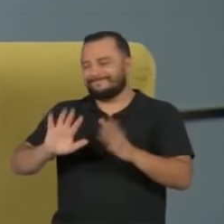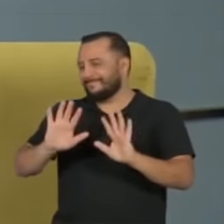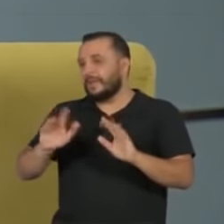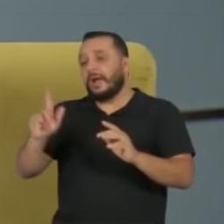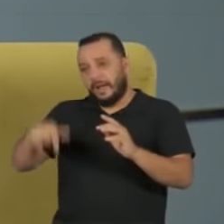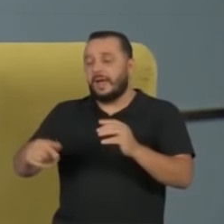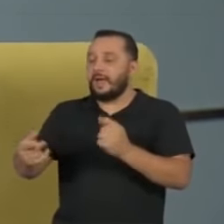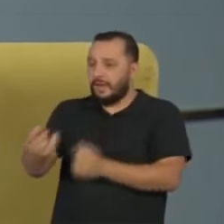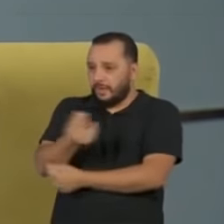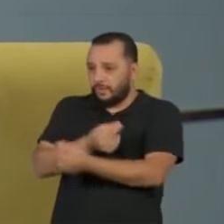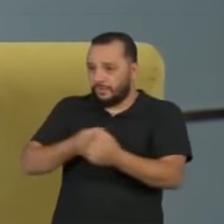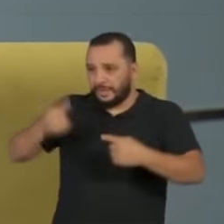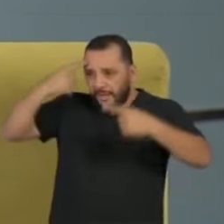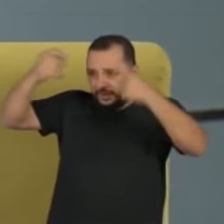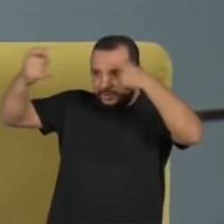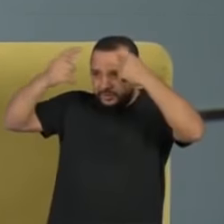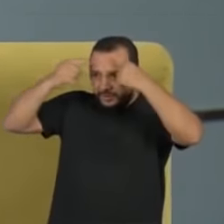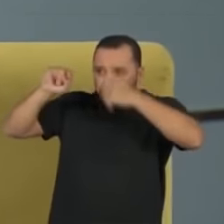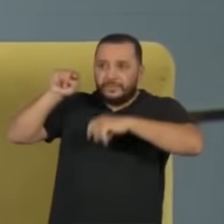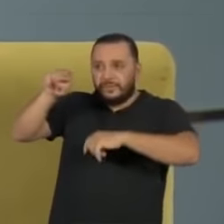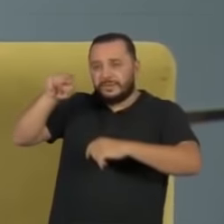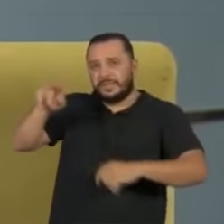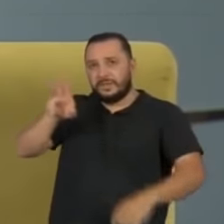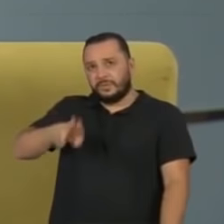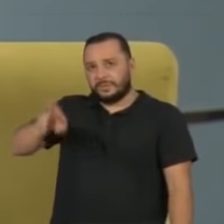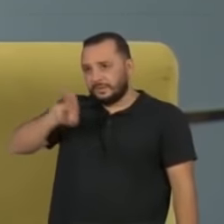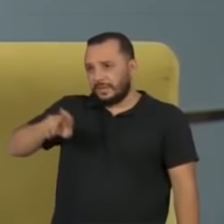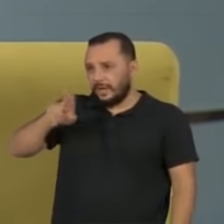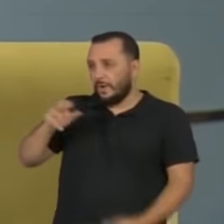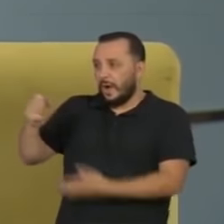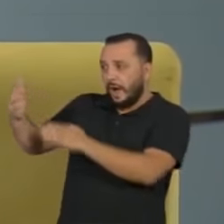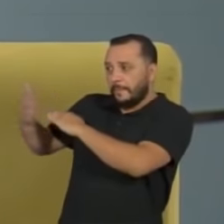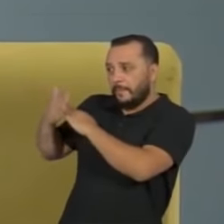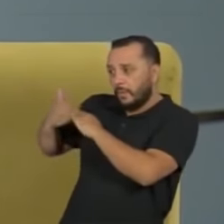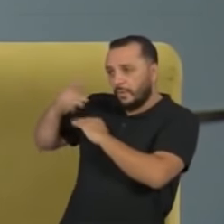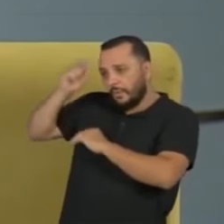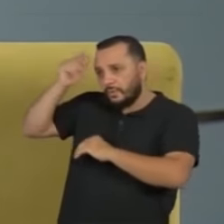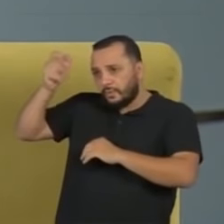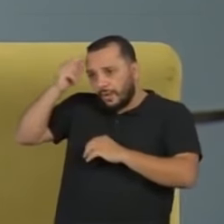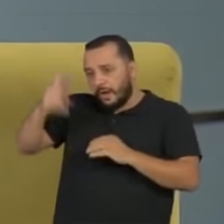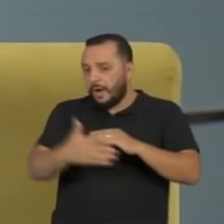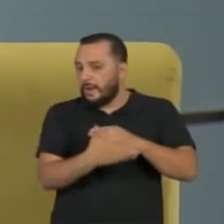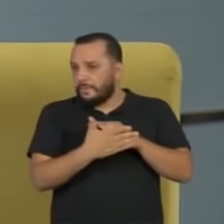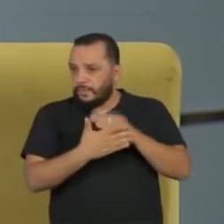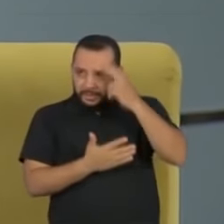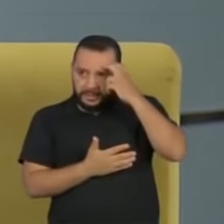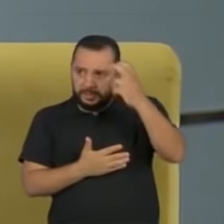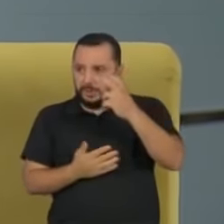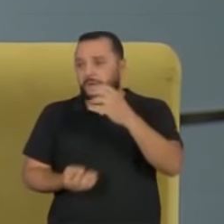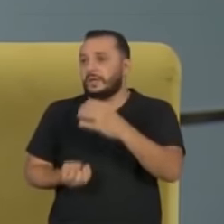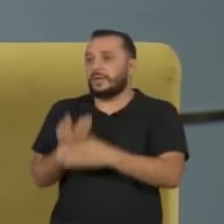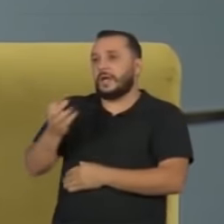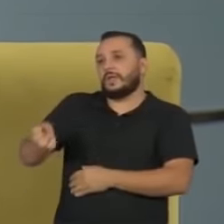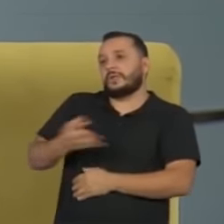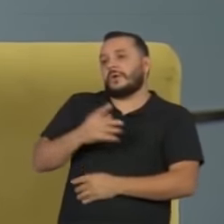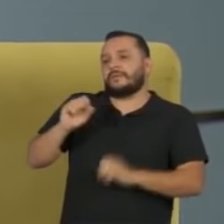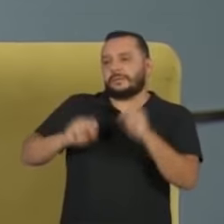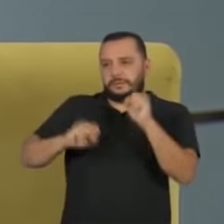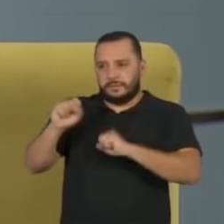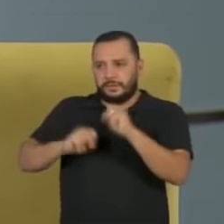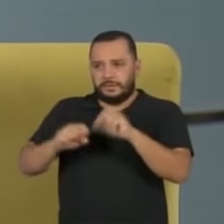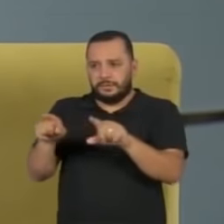criativa é você usar a criatividade, o apoio cultural e o apoio intelectual para criar novas empresas. E aí vem essa